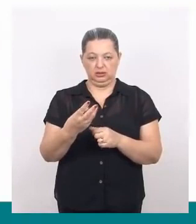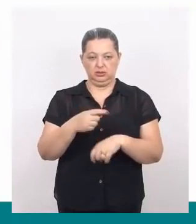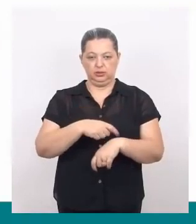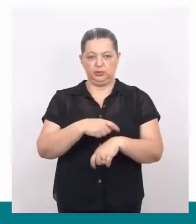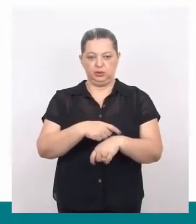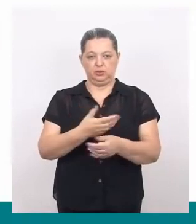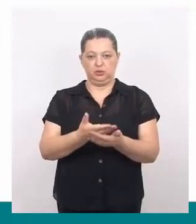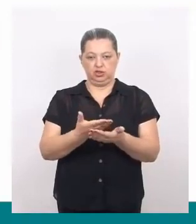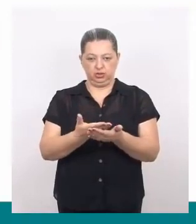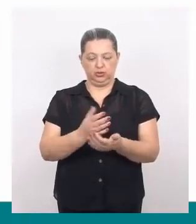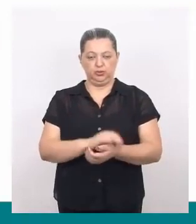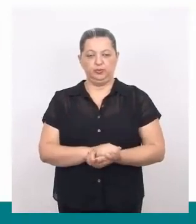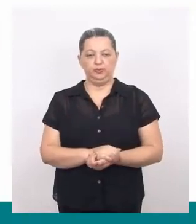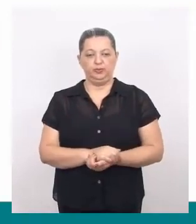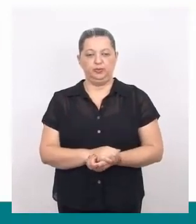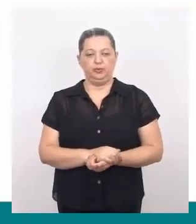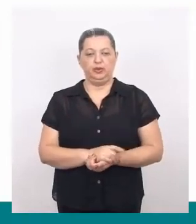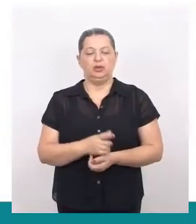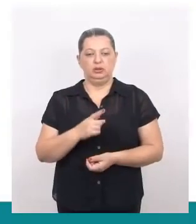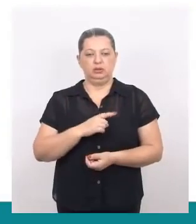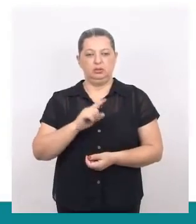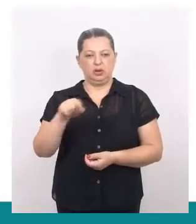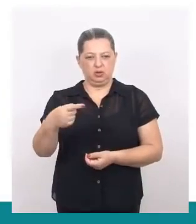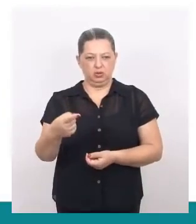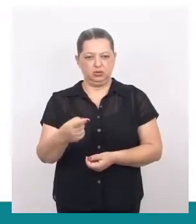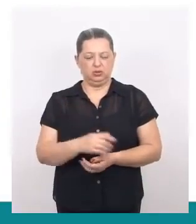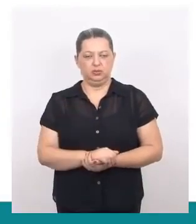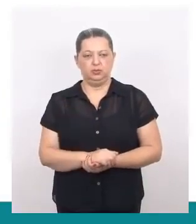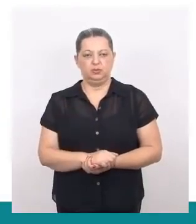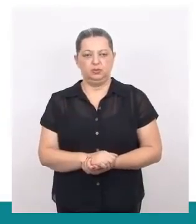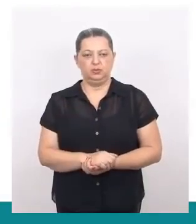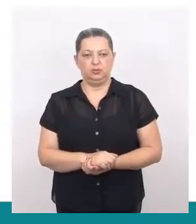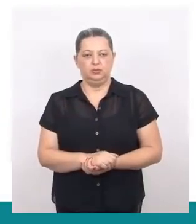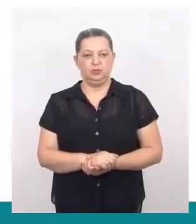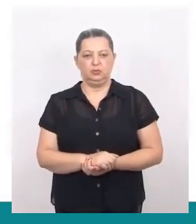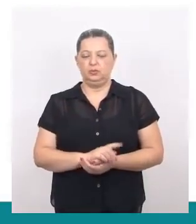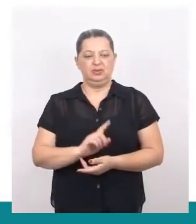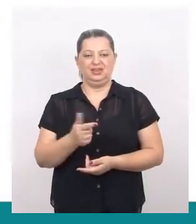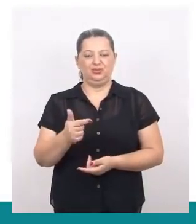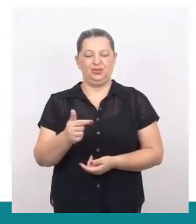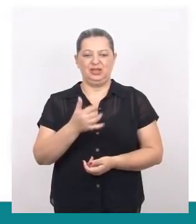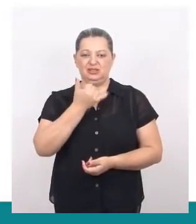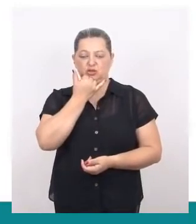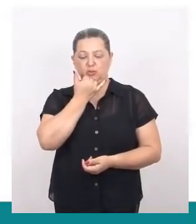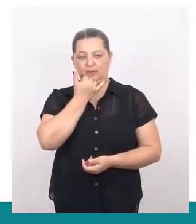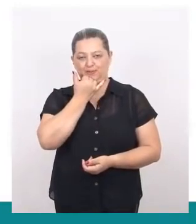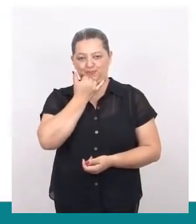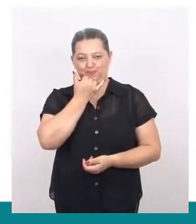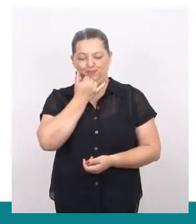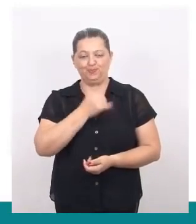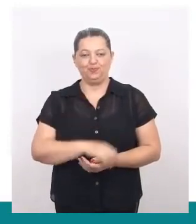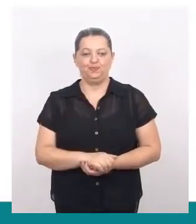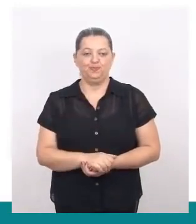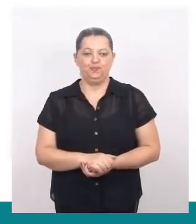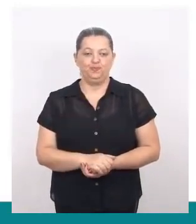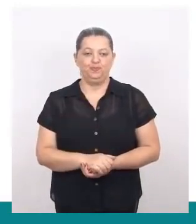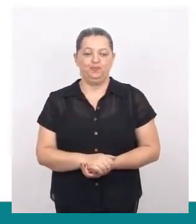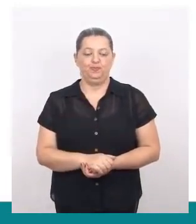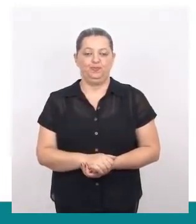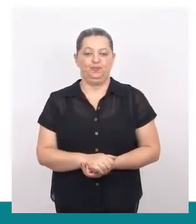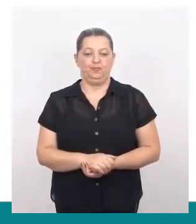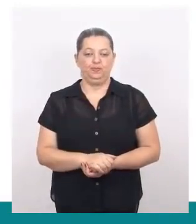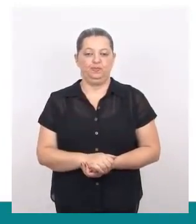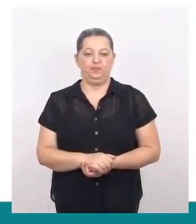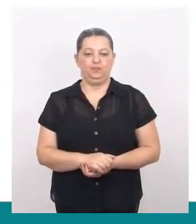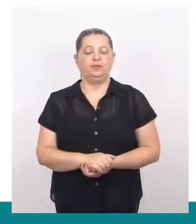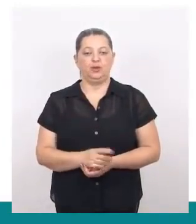tem... Pode passar, por favor. Ah, não tem. Perdão. Mas, dependendo...